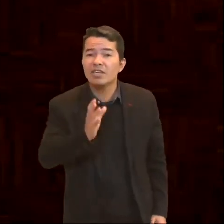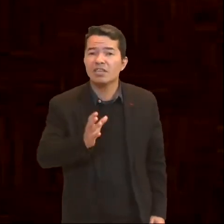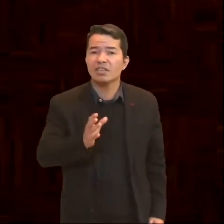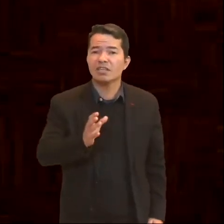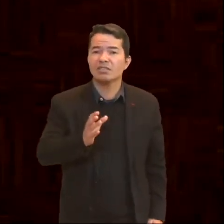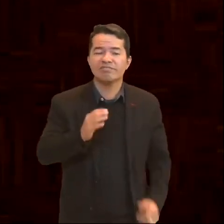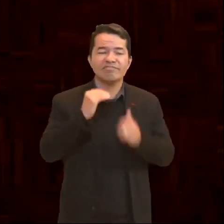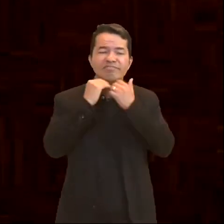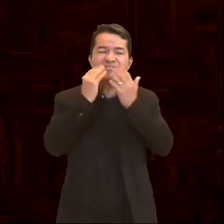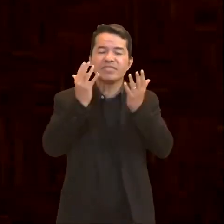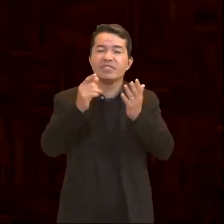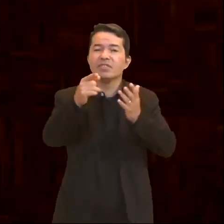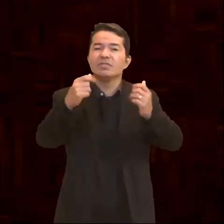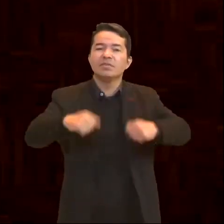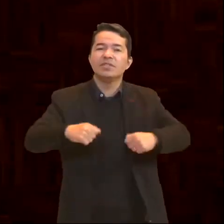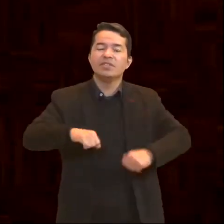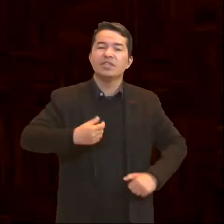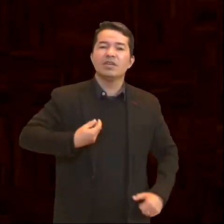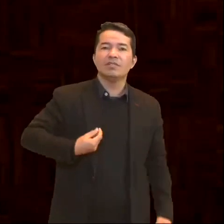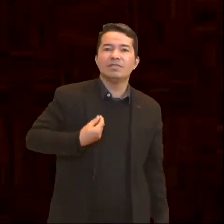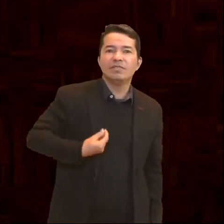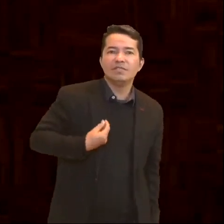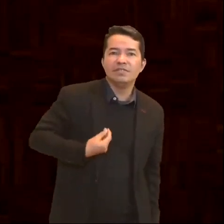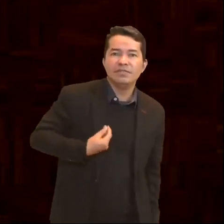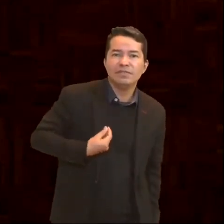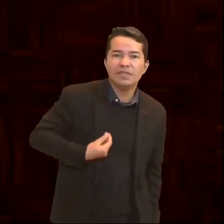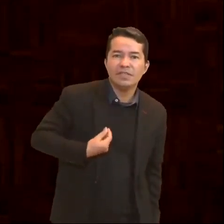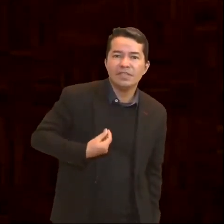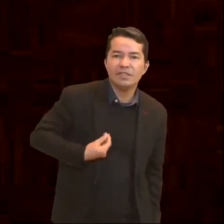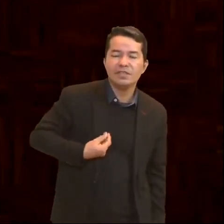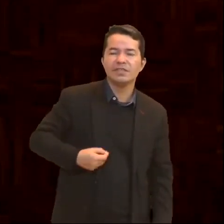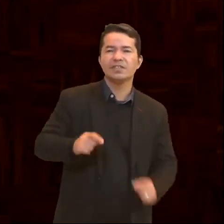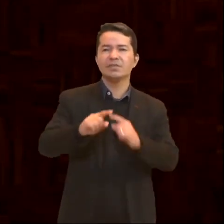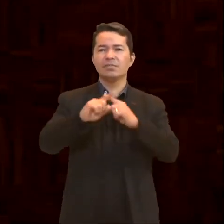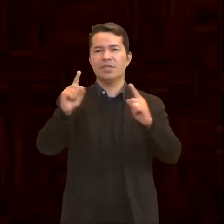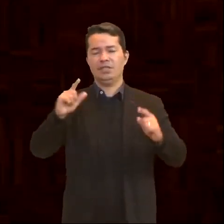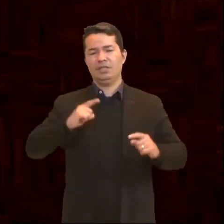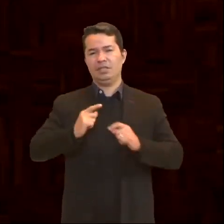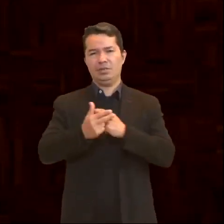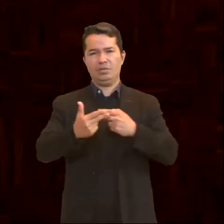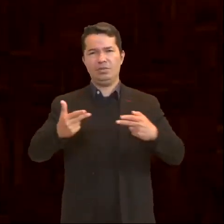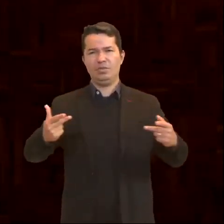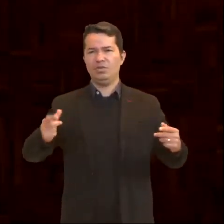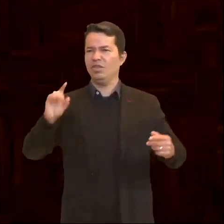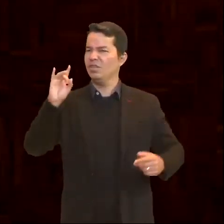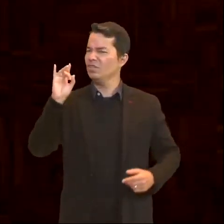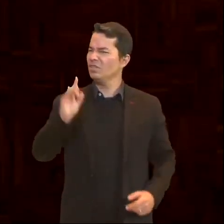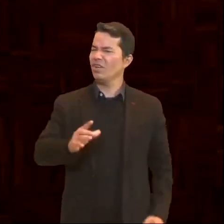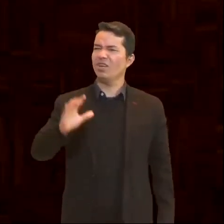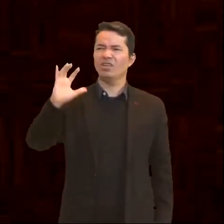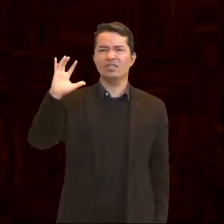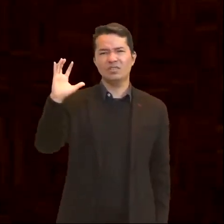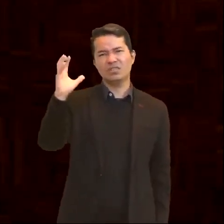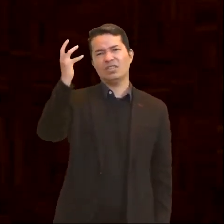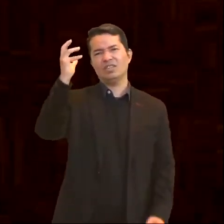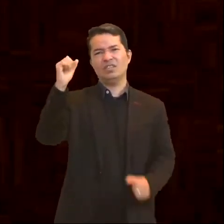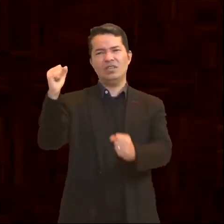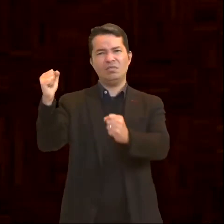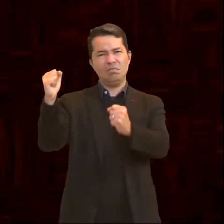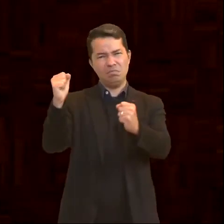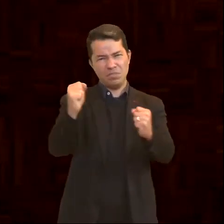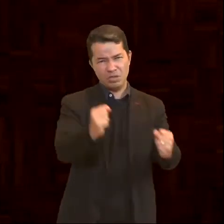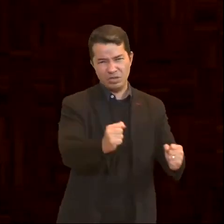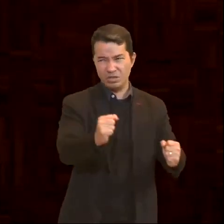E há coisas que virão com o poder de Deus libertador. Mas há coisas que Deus vai